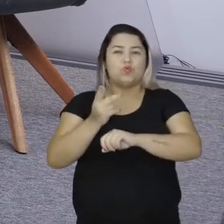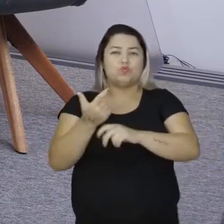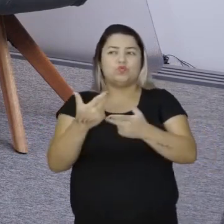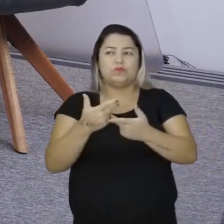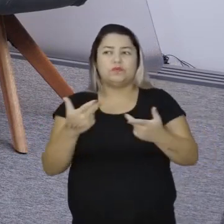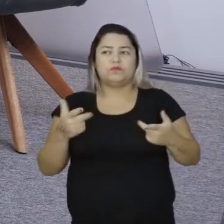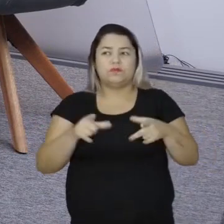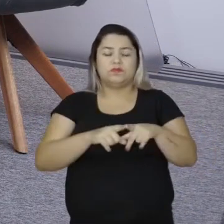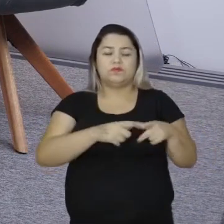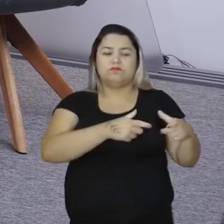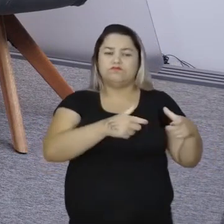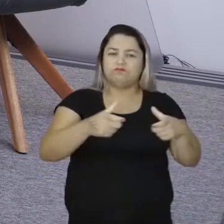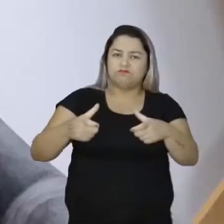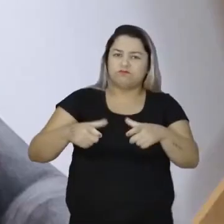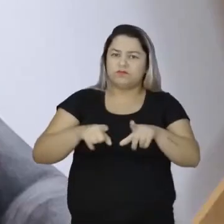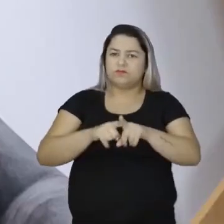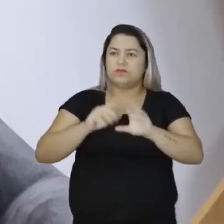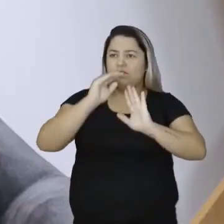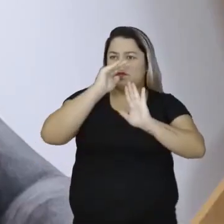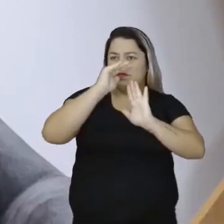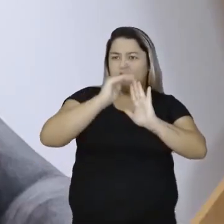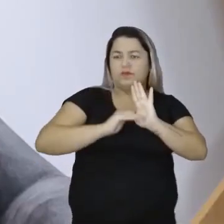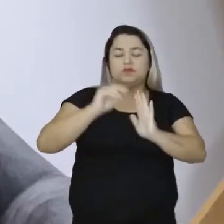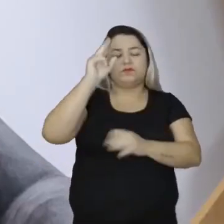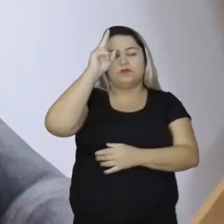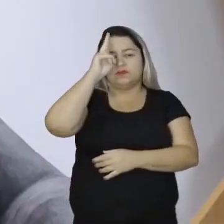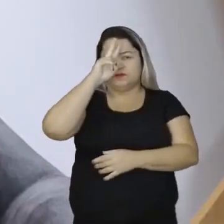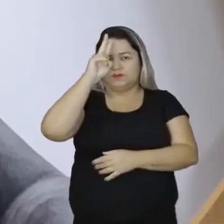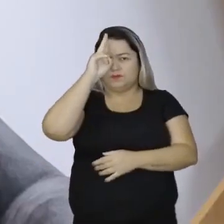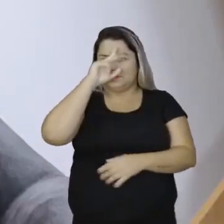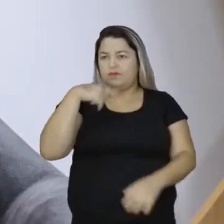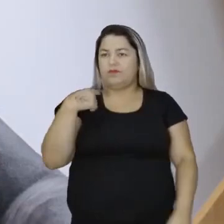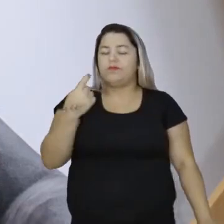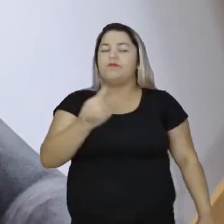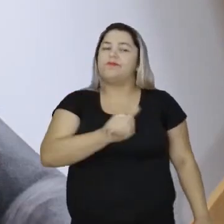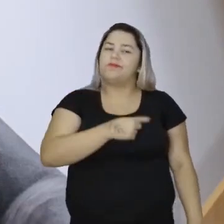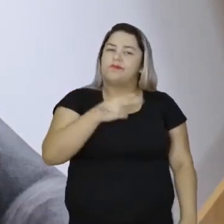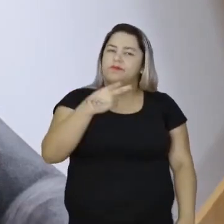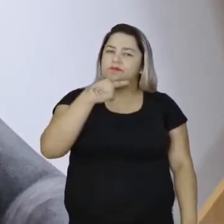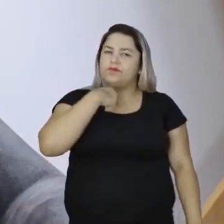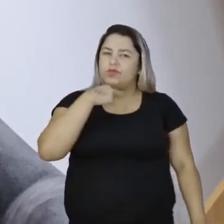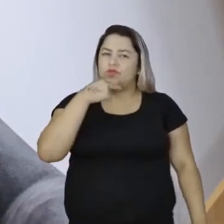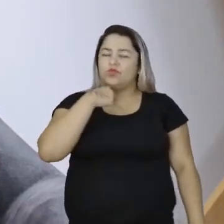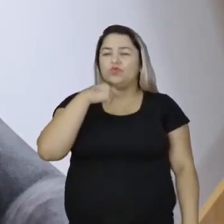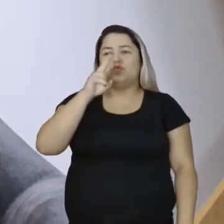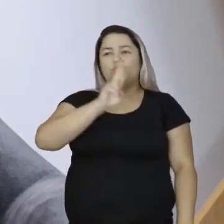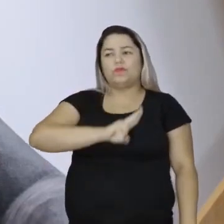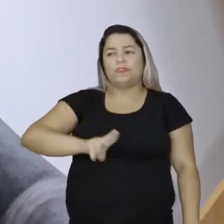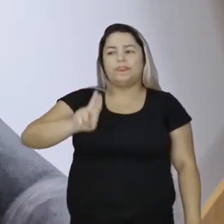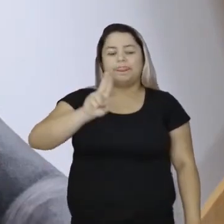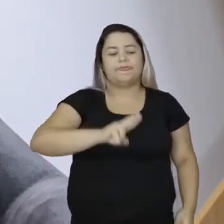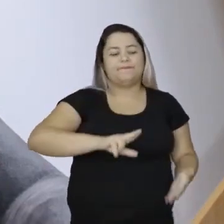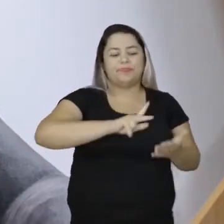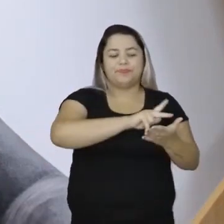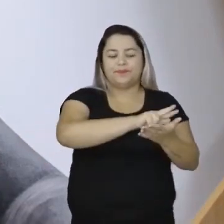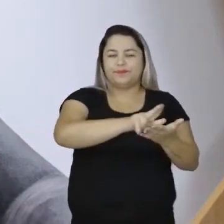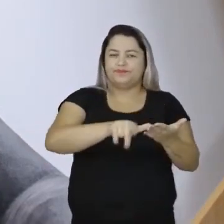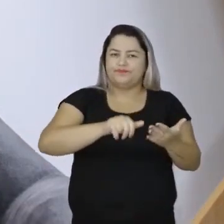áreas. Exatamente, essa é uma agenda histórica nossa da proibição do uso de